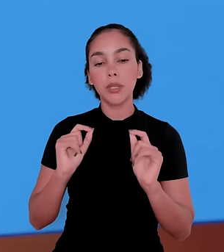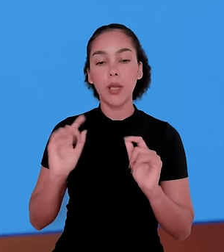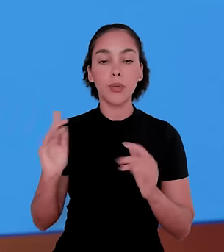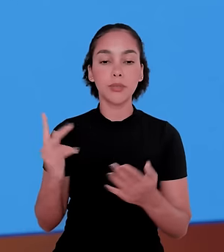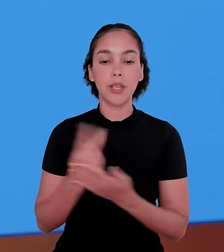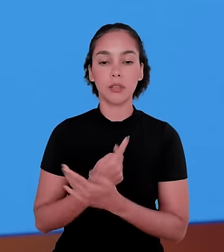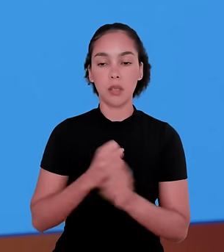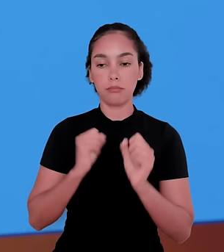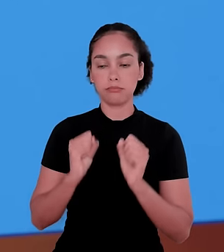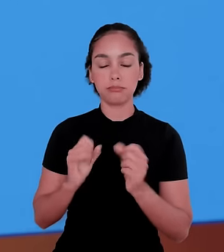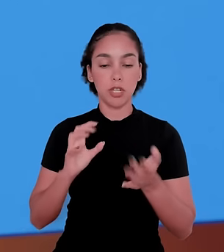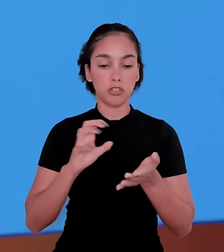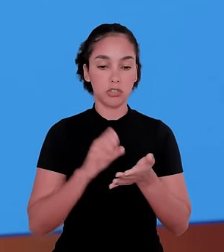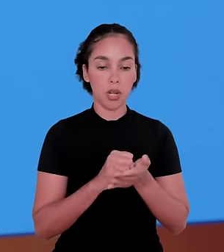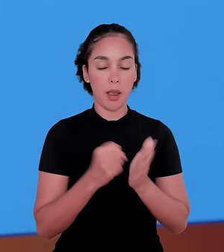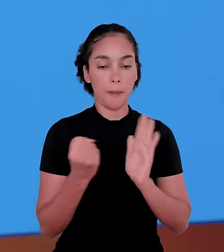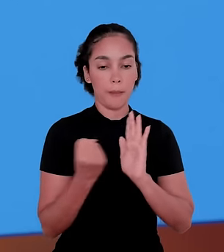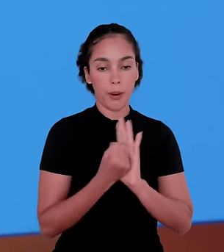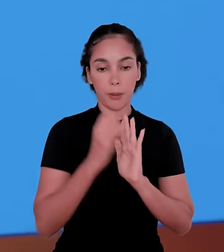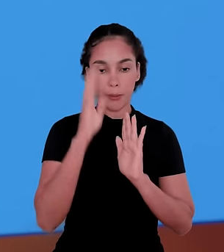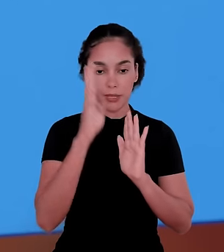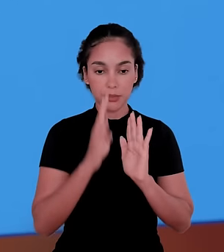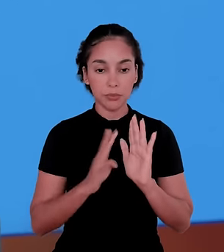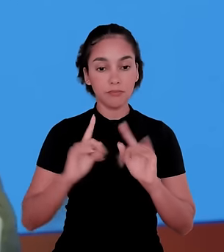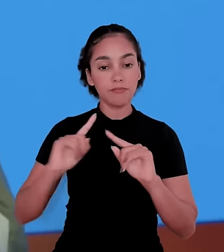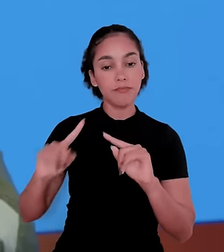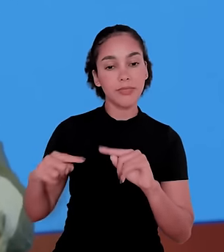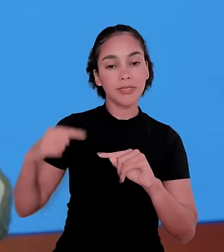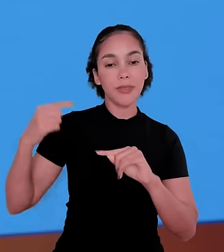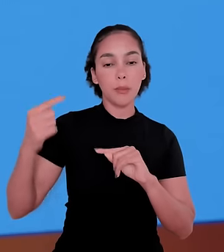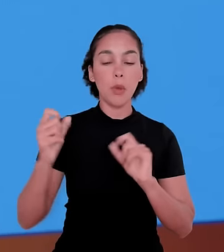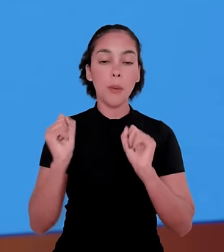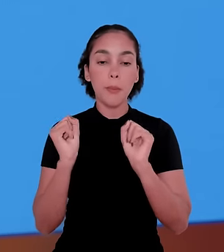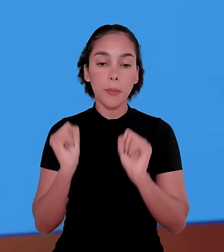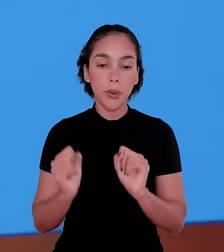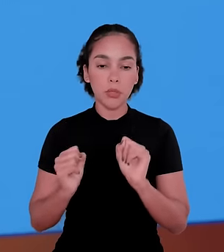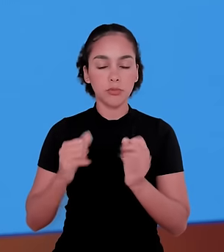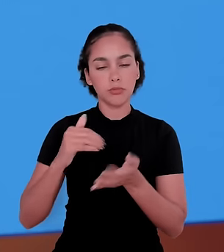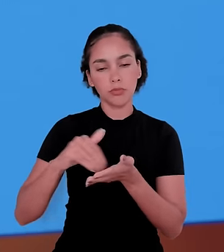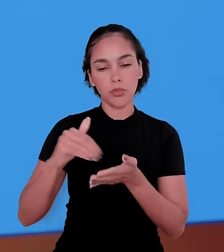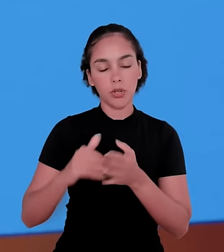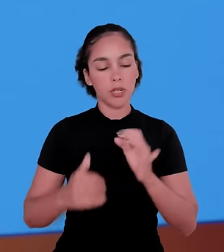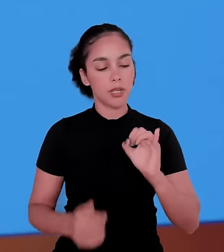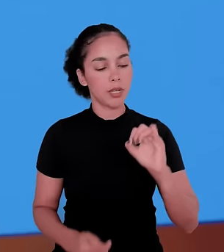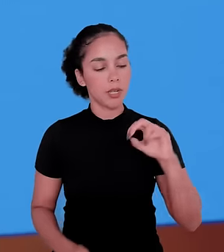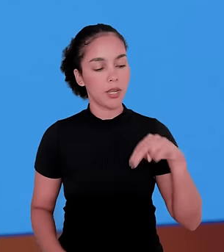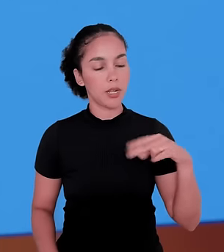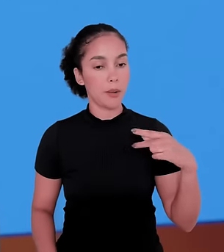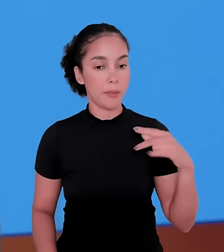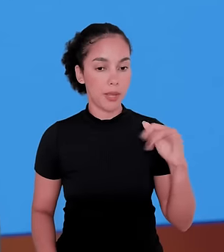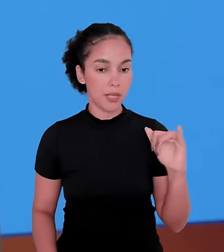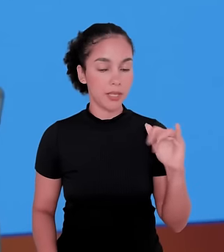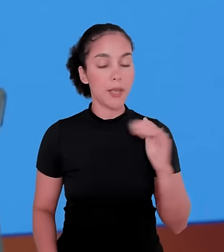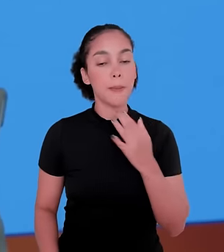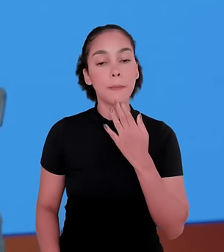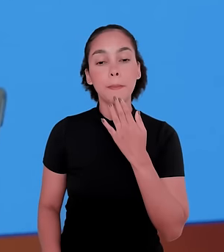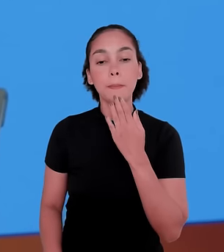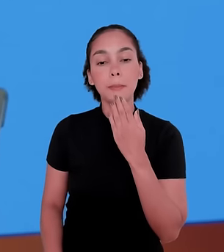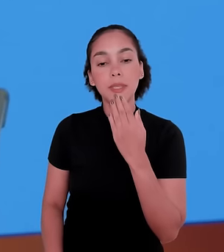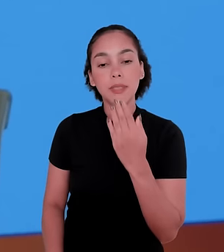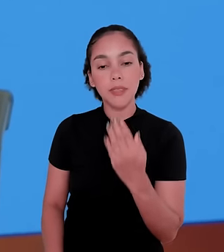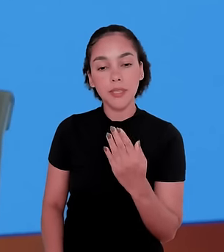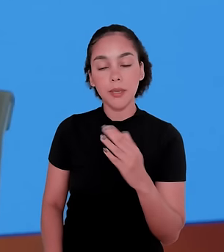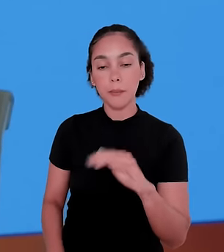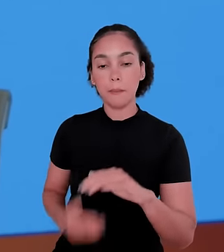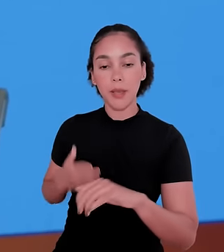pode registrar sua marca no Brasil e em seguida você pode pedir no escritório do INPI do Brasil para entrar nesse